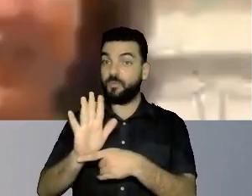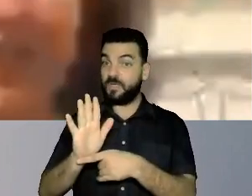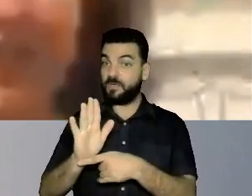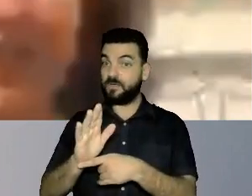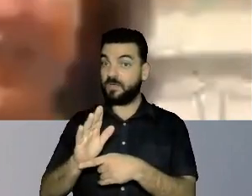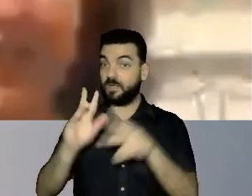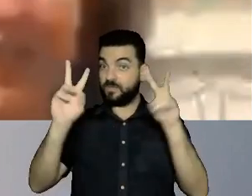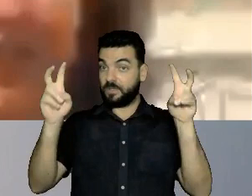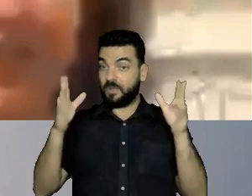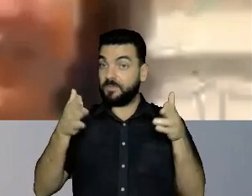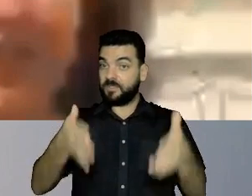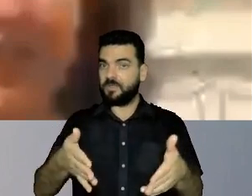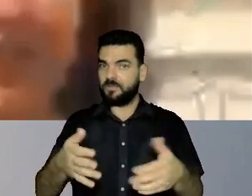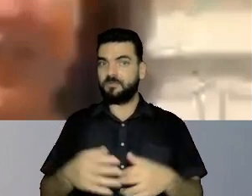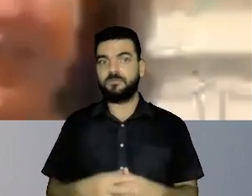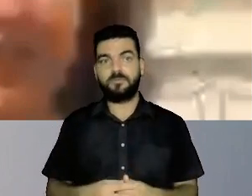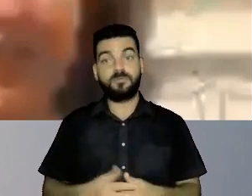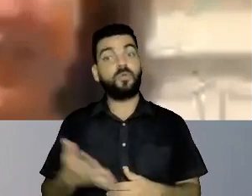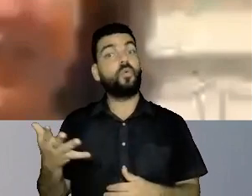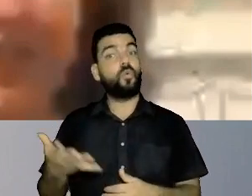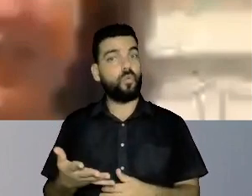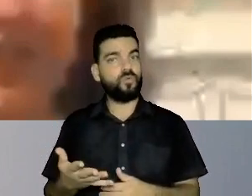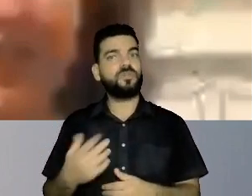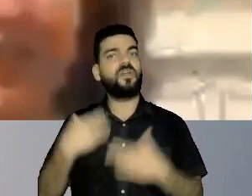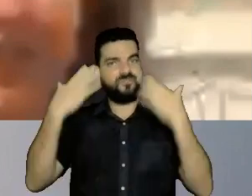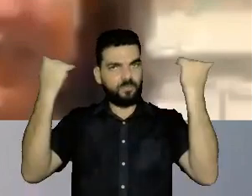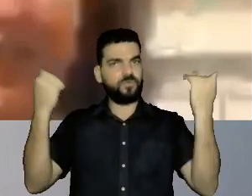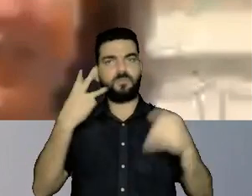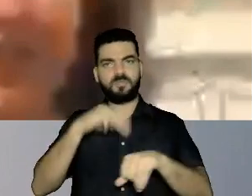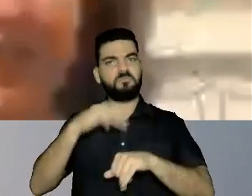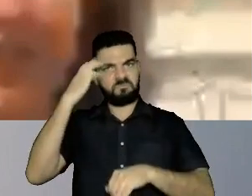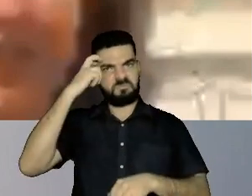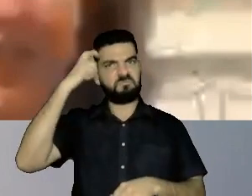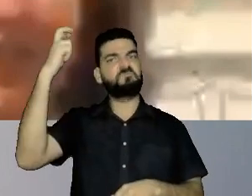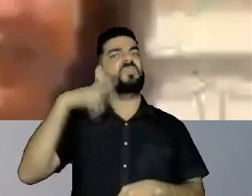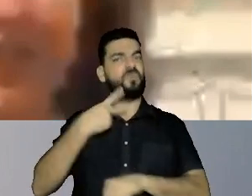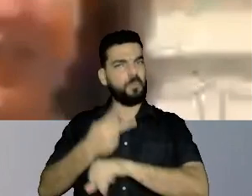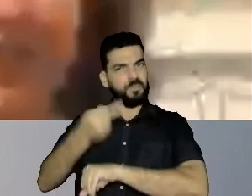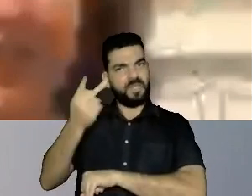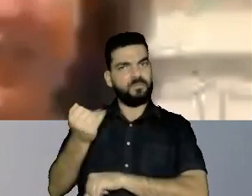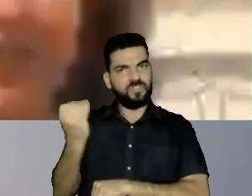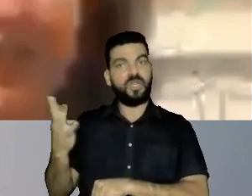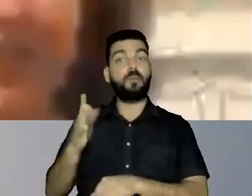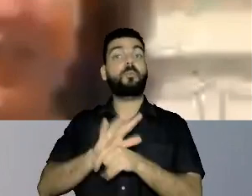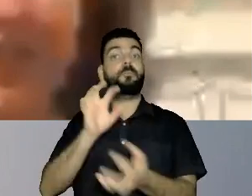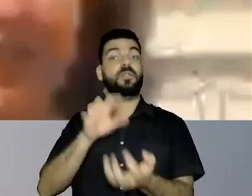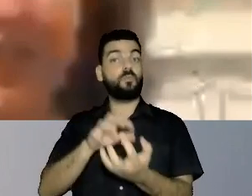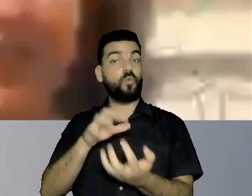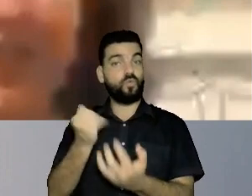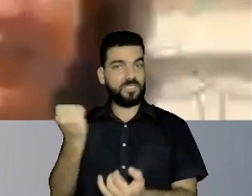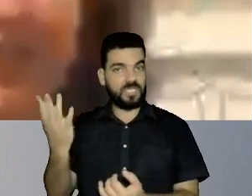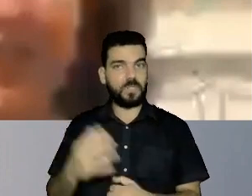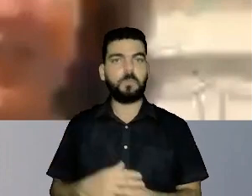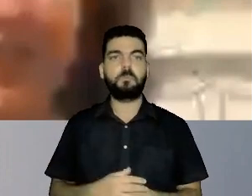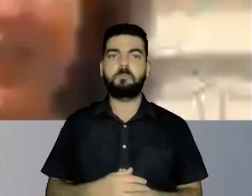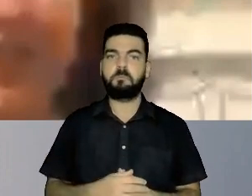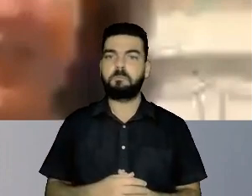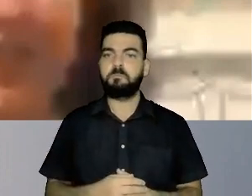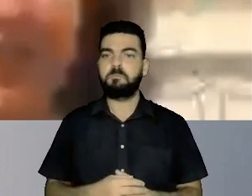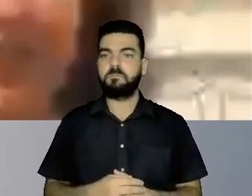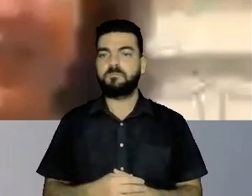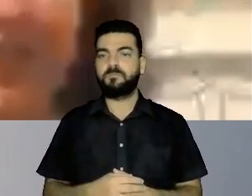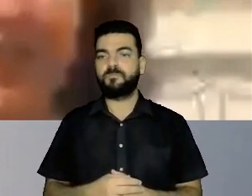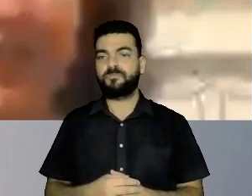tem um enterro da avó, depois ela aparece, aquela negra, bonita, forte, e ela hoje em dia